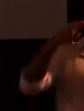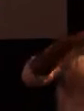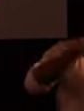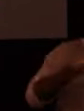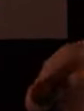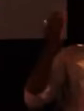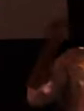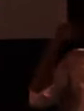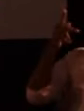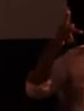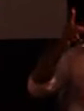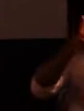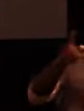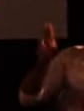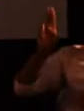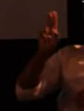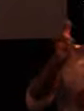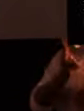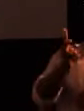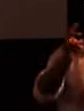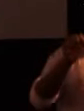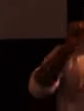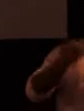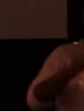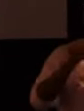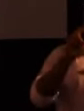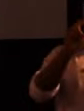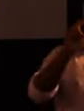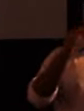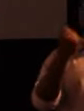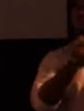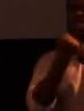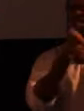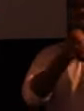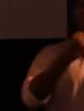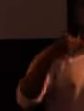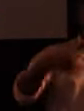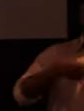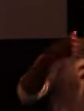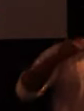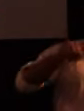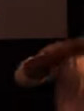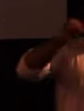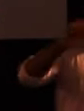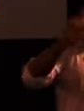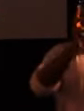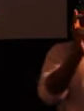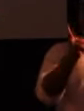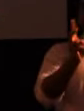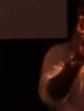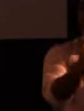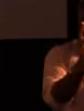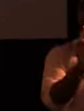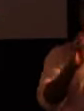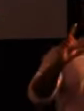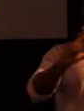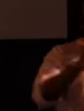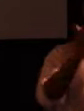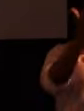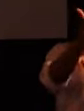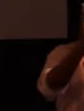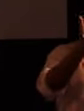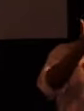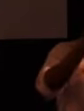de situações que eu já falei para vocês, relativo ao patrimônio, ao marco visual. Já existe todo um regramento. Nós